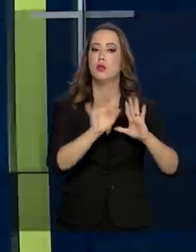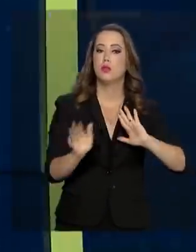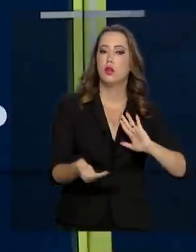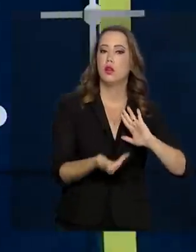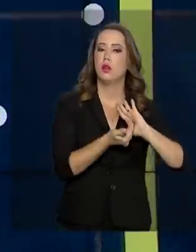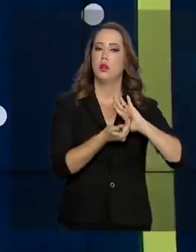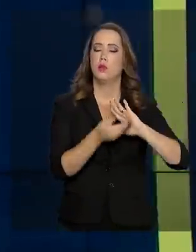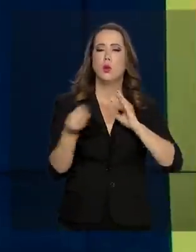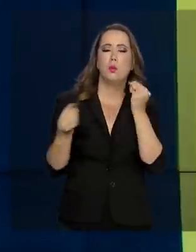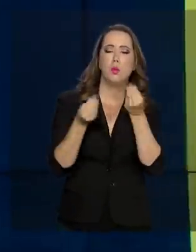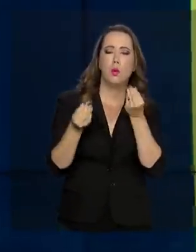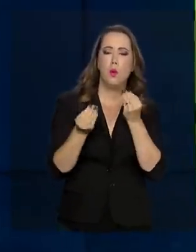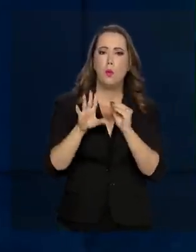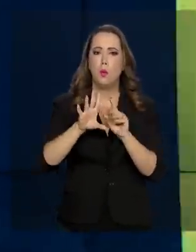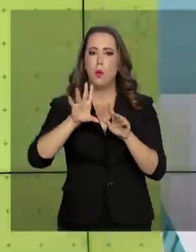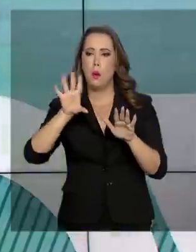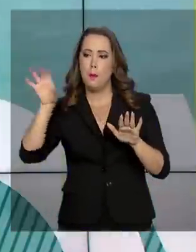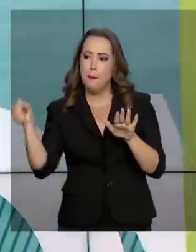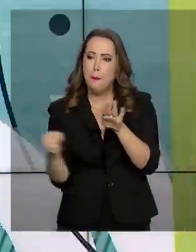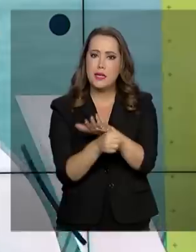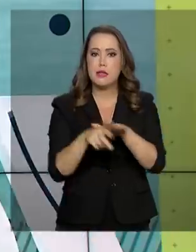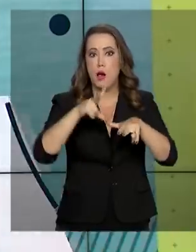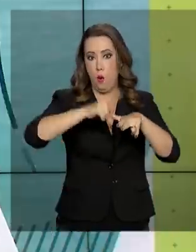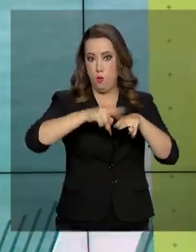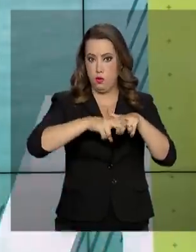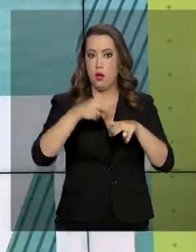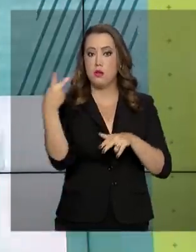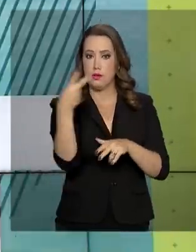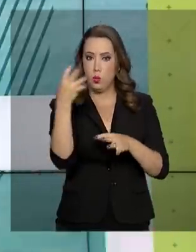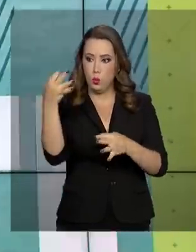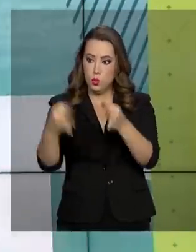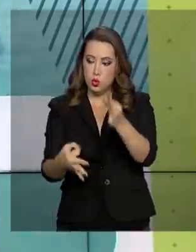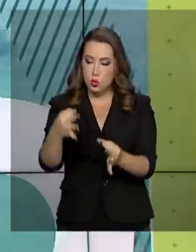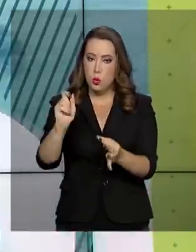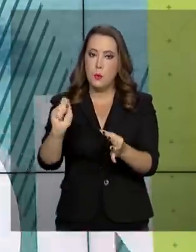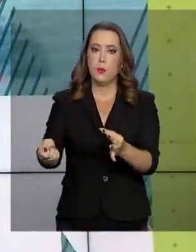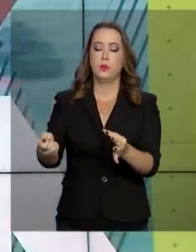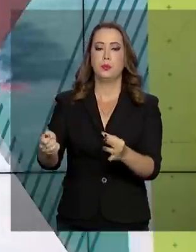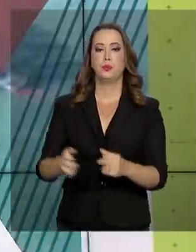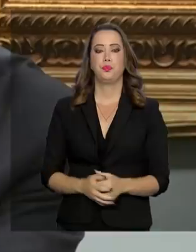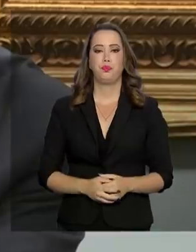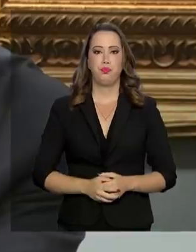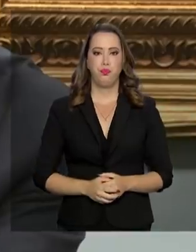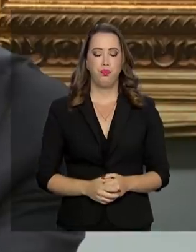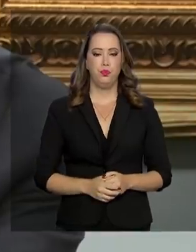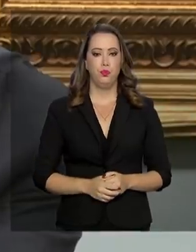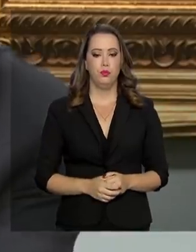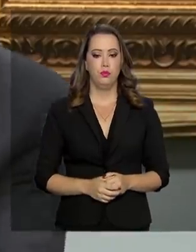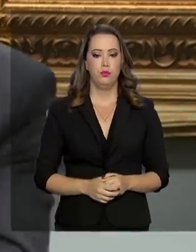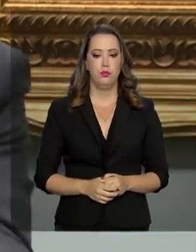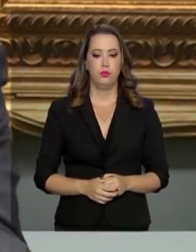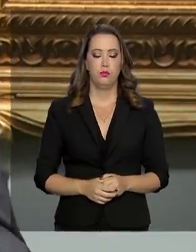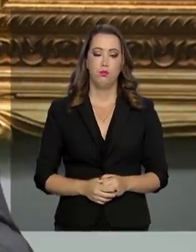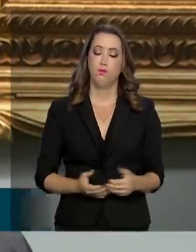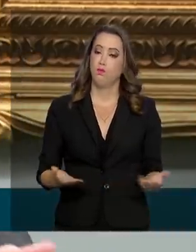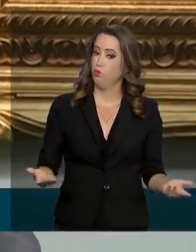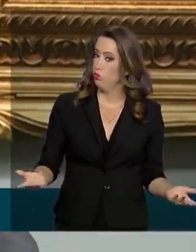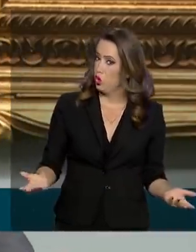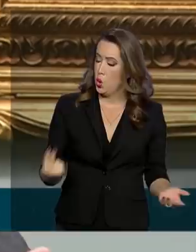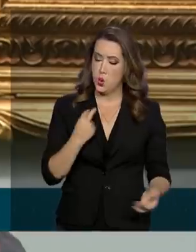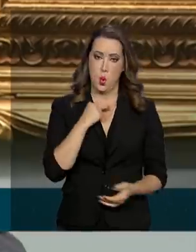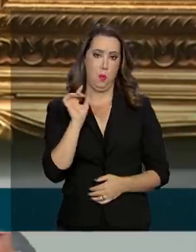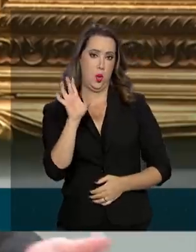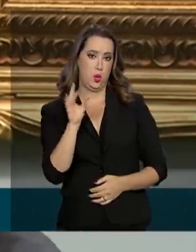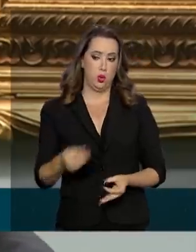o projeto de emenda à constituição deve ser votado até o fim de março e não basta garantir